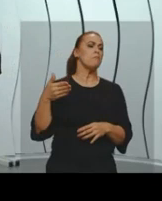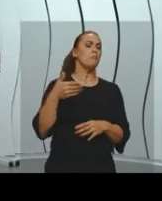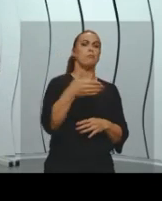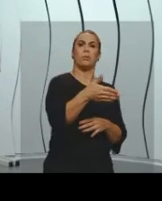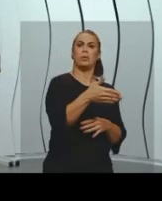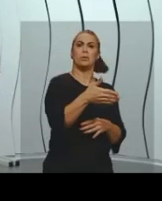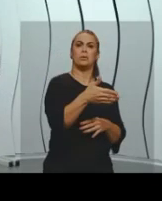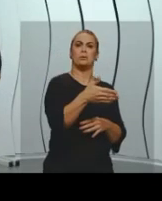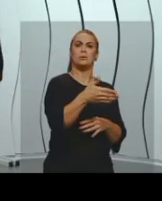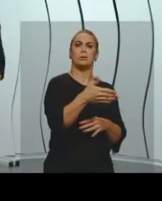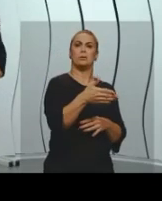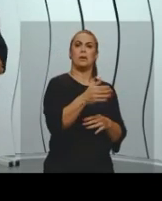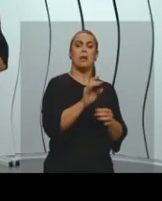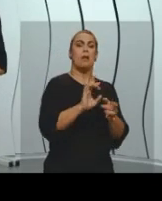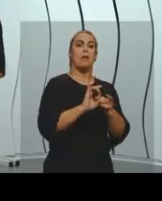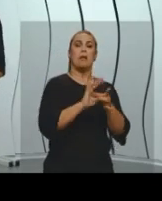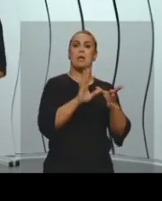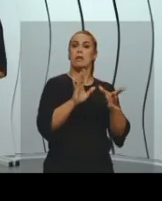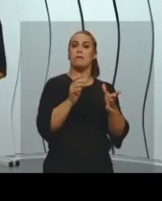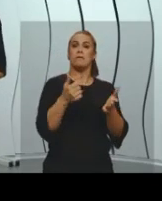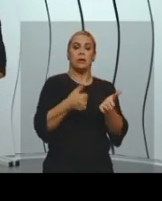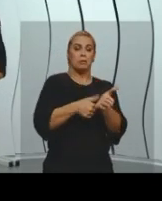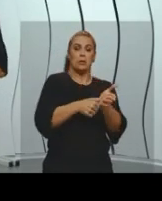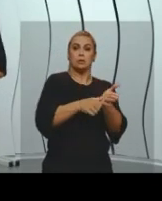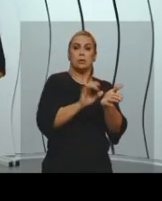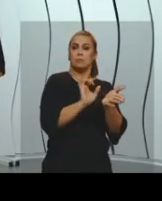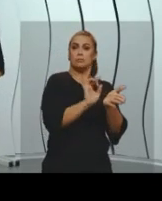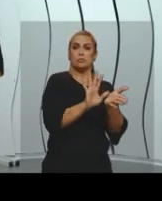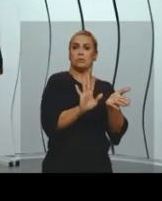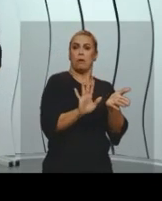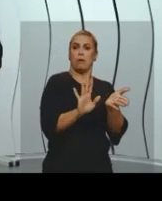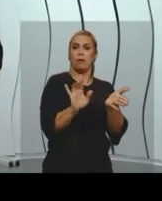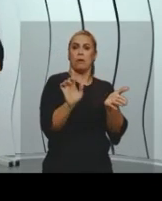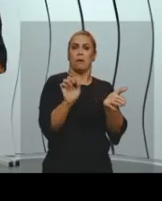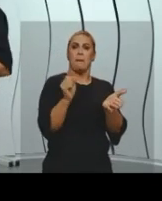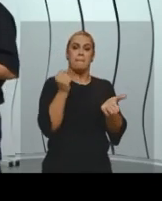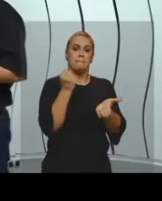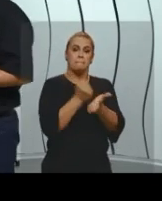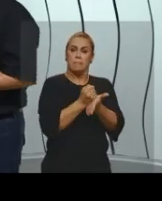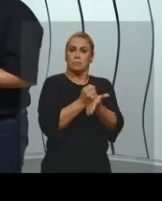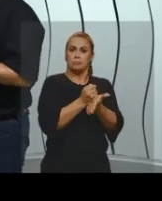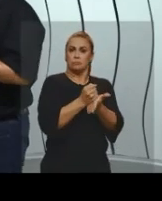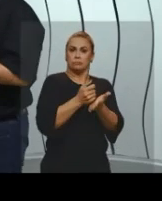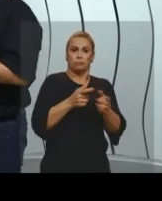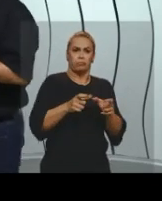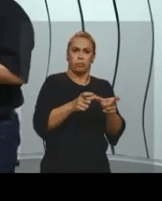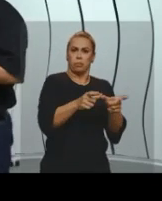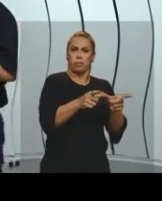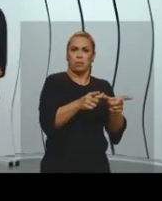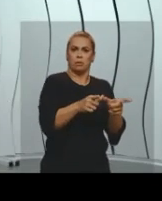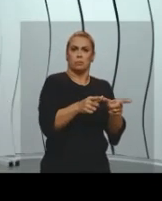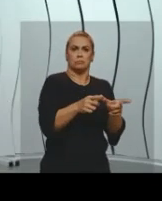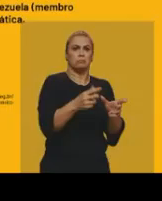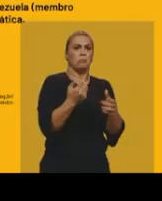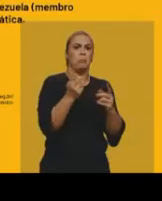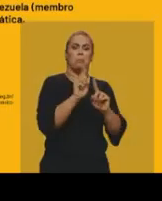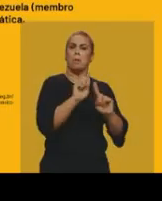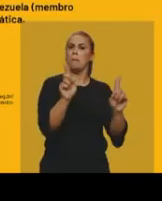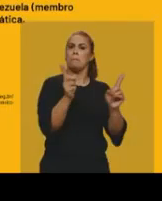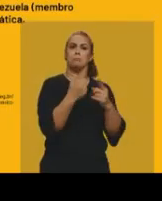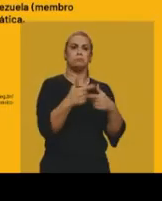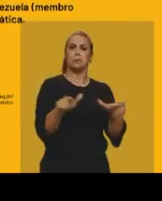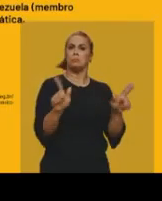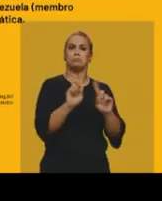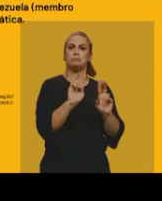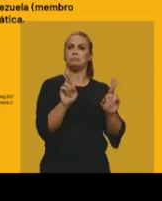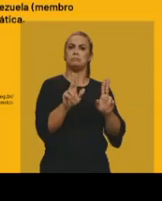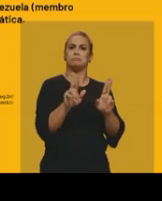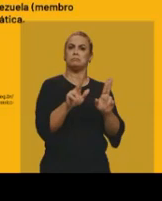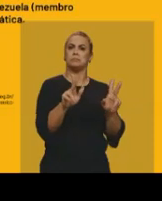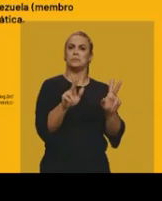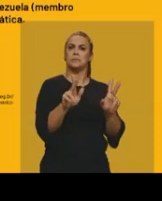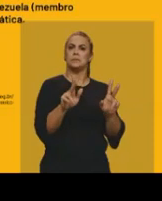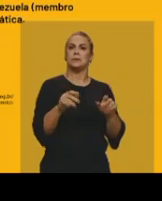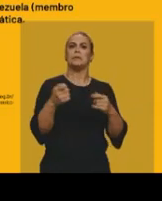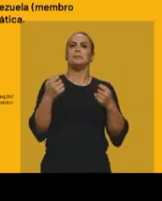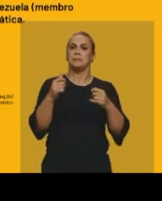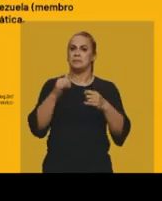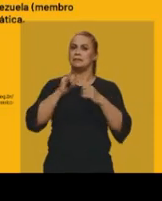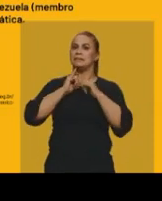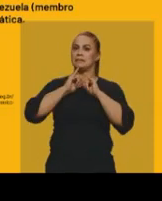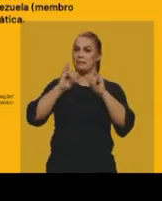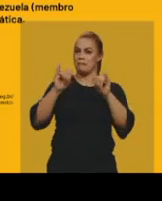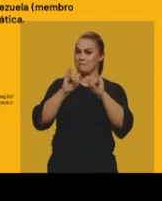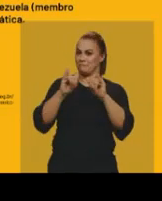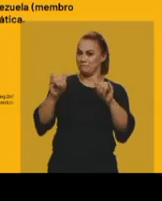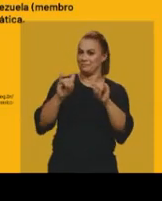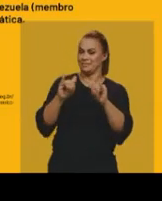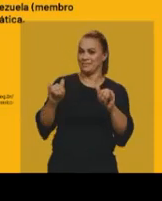passaporte. Alguém devia ter avisado isso, Ronaldinho Gaúcho, né? Outra coisa, a gente sabe que nos nossos carros, atualmente,